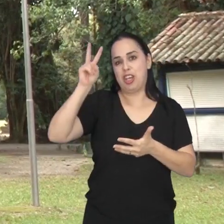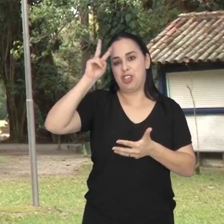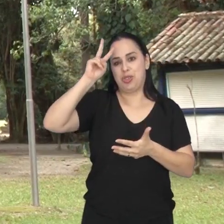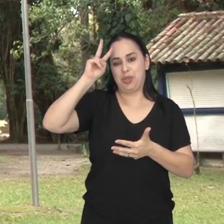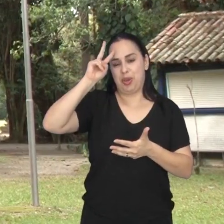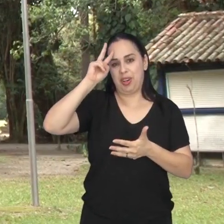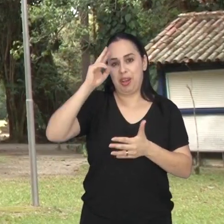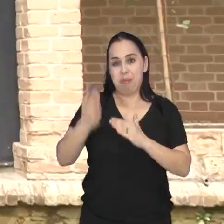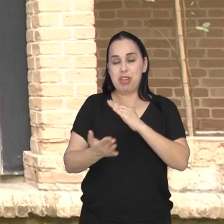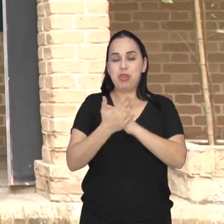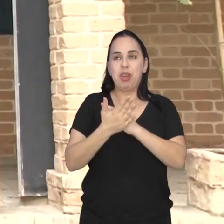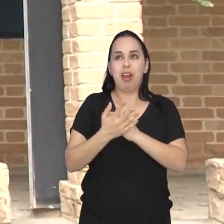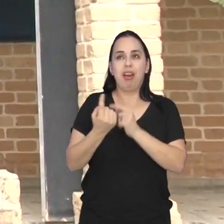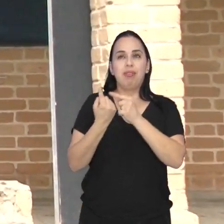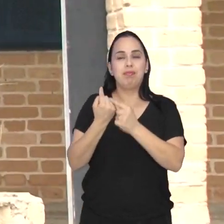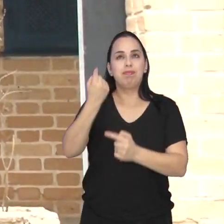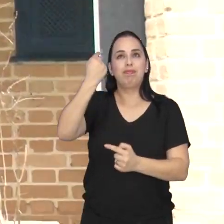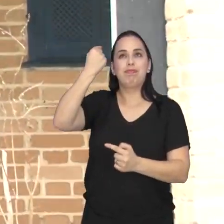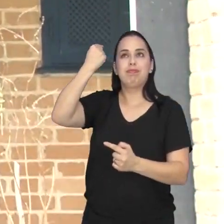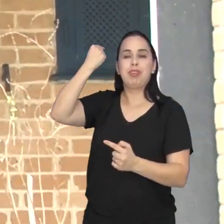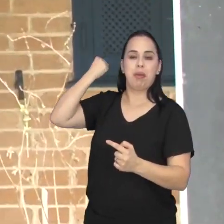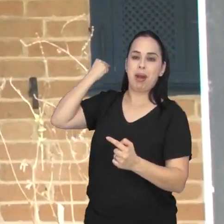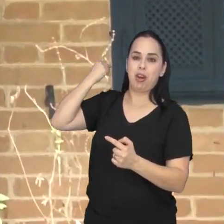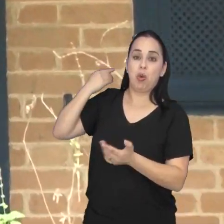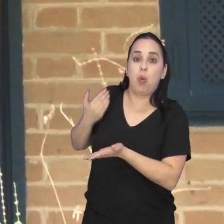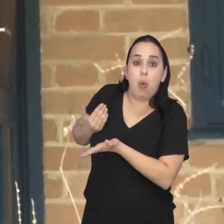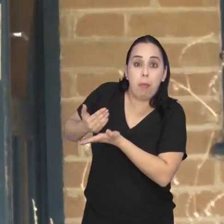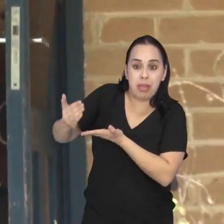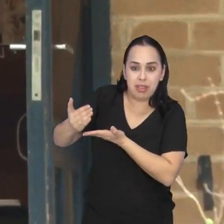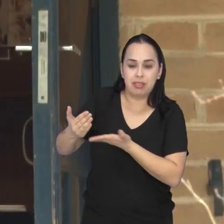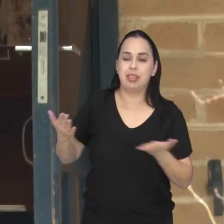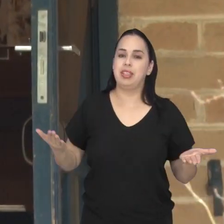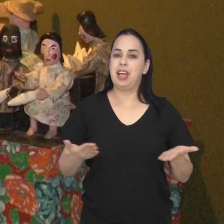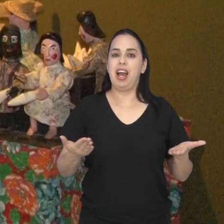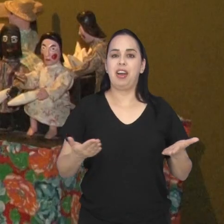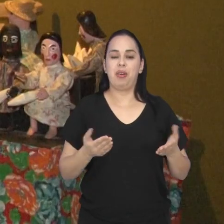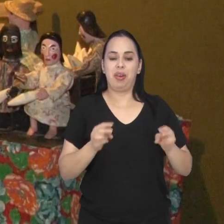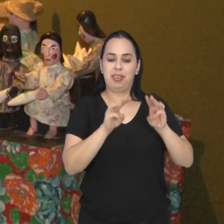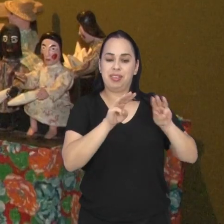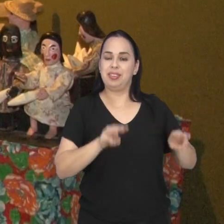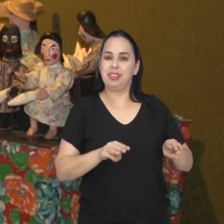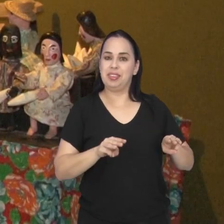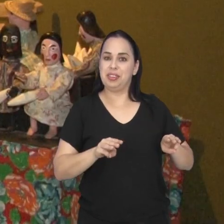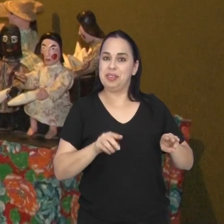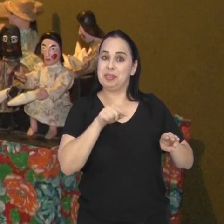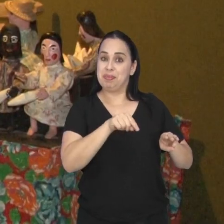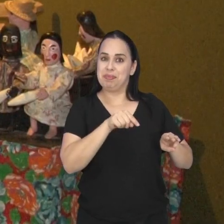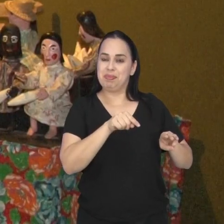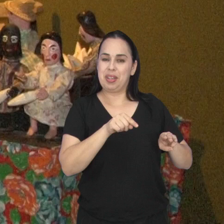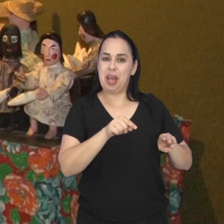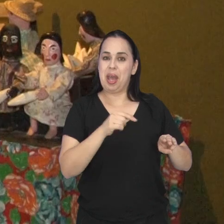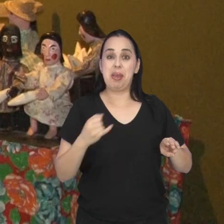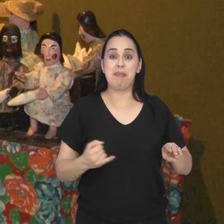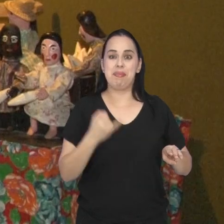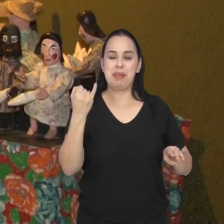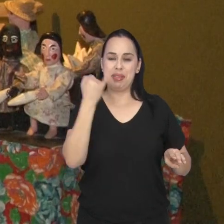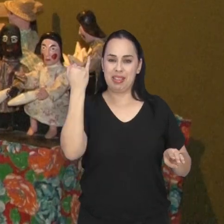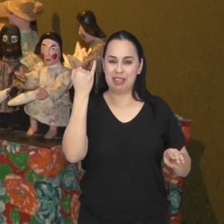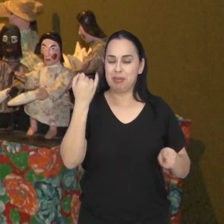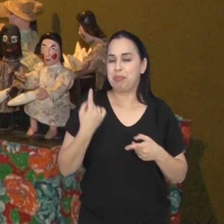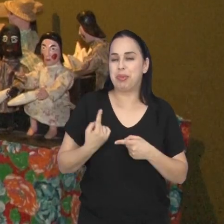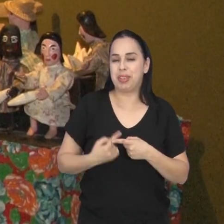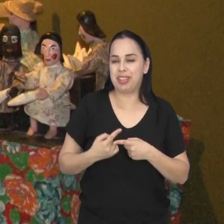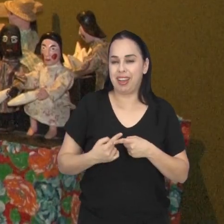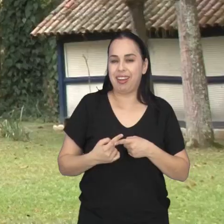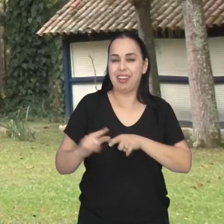nossa identidade. É ele que ajuda a gente a lembrar das nossas origens. E agora o acervo do museu vai ganhar uma importância